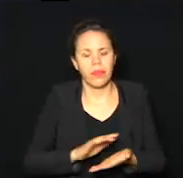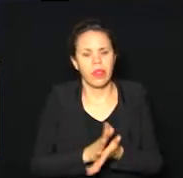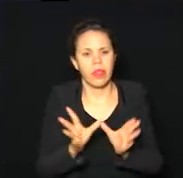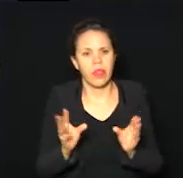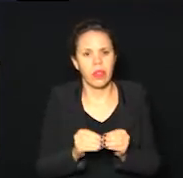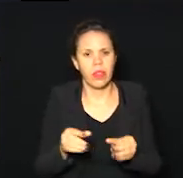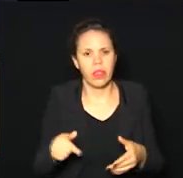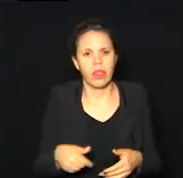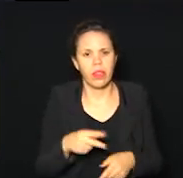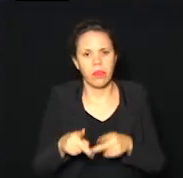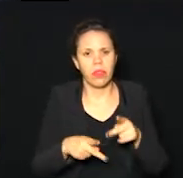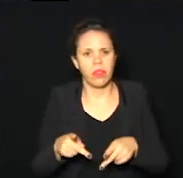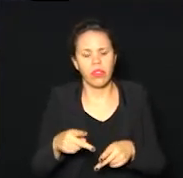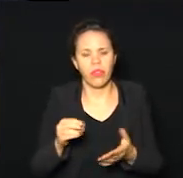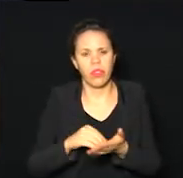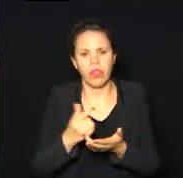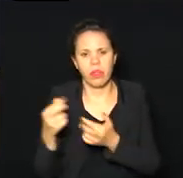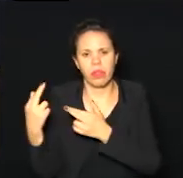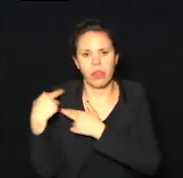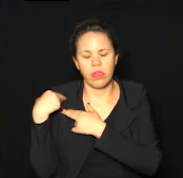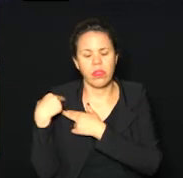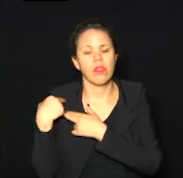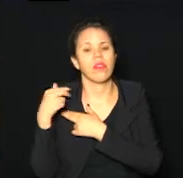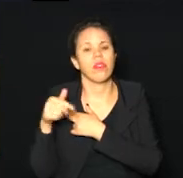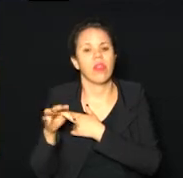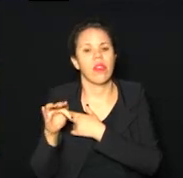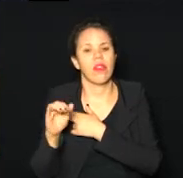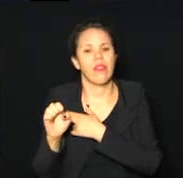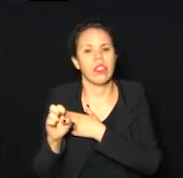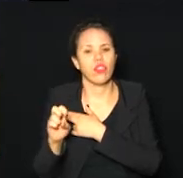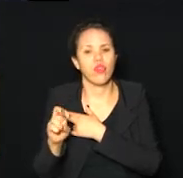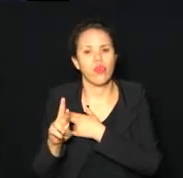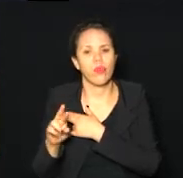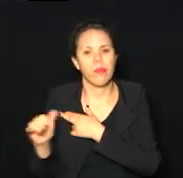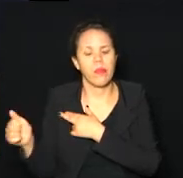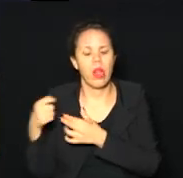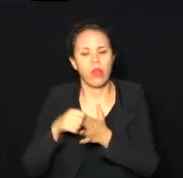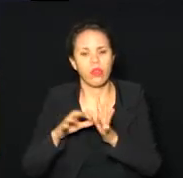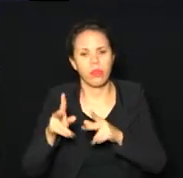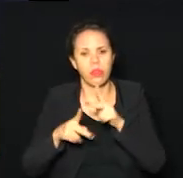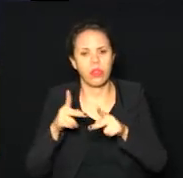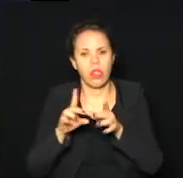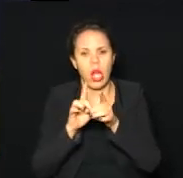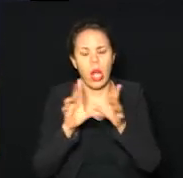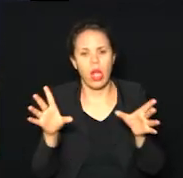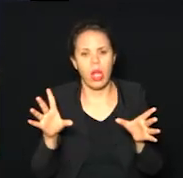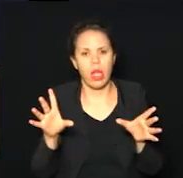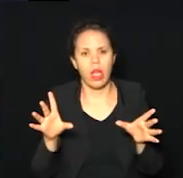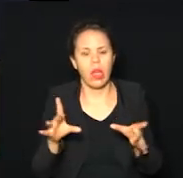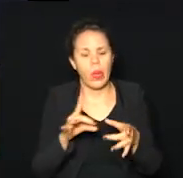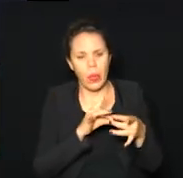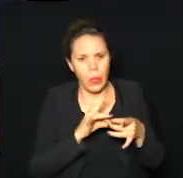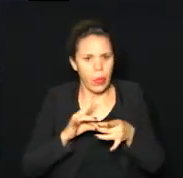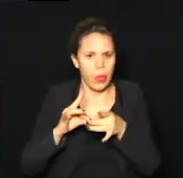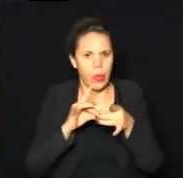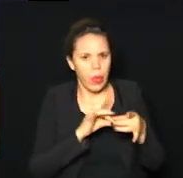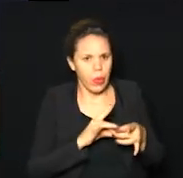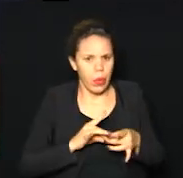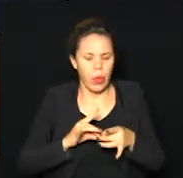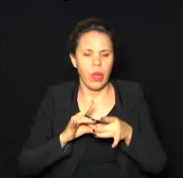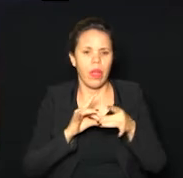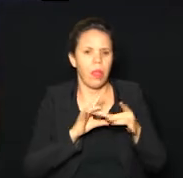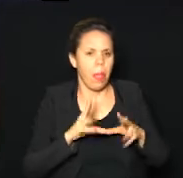por esses gestores irresponsáveis. A Fazuba está junto com vocês e está com todos que lutam pela democracia, pela unidade e por todos que